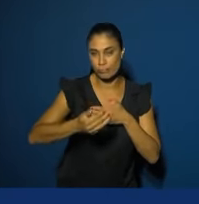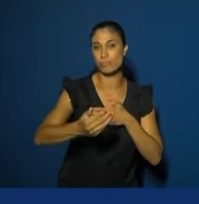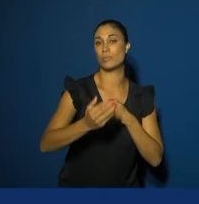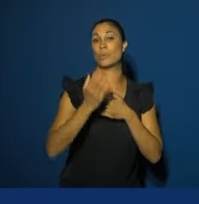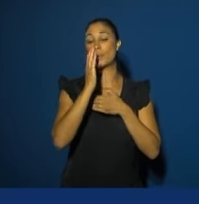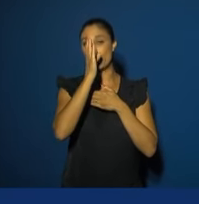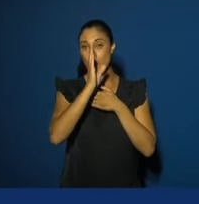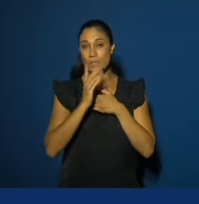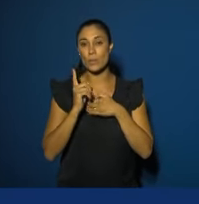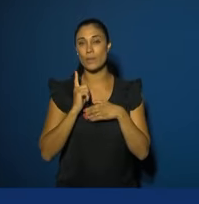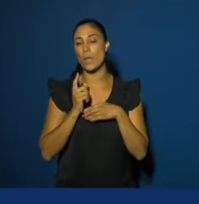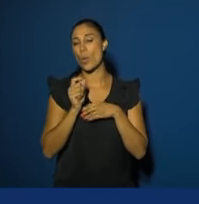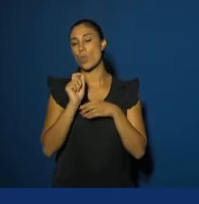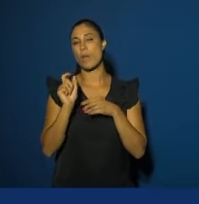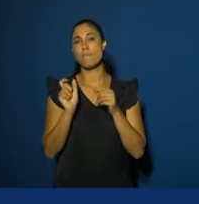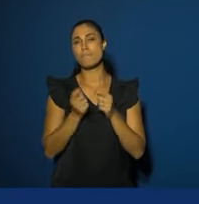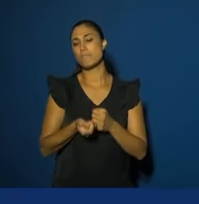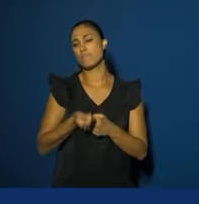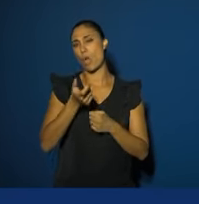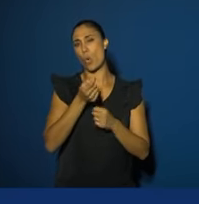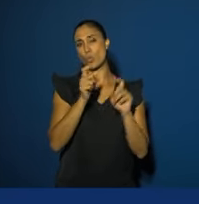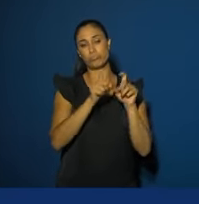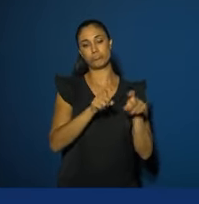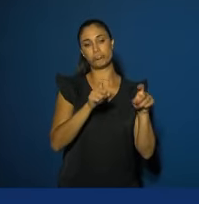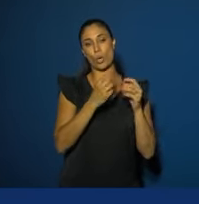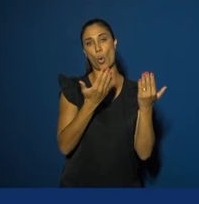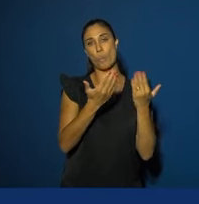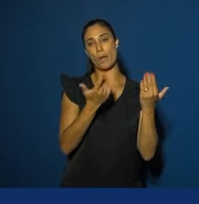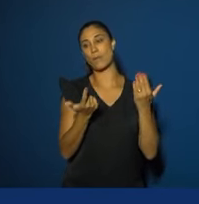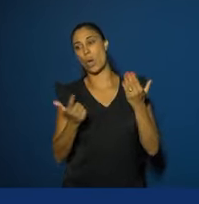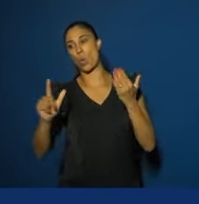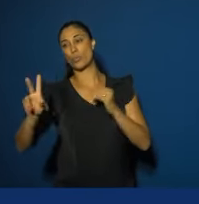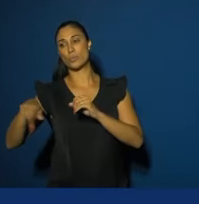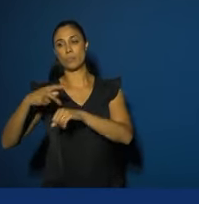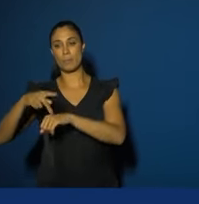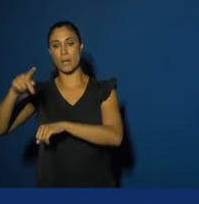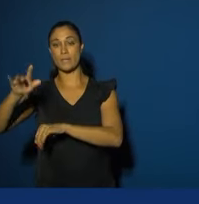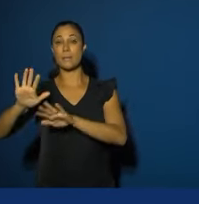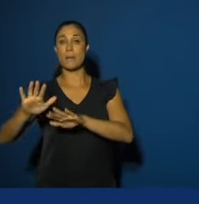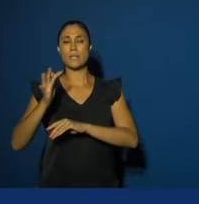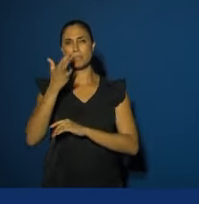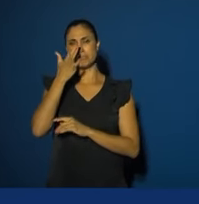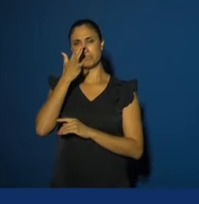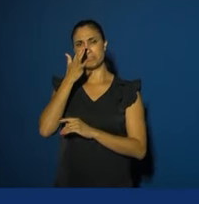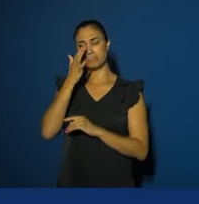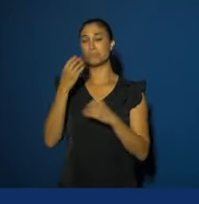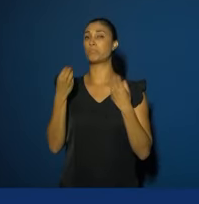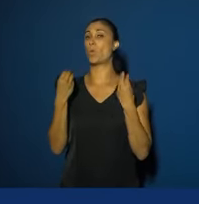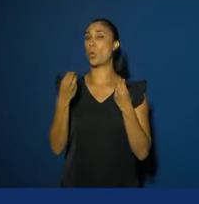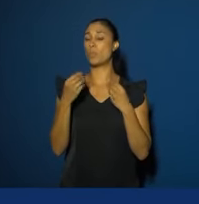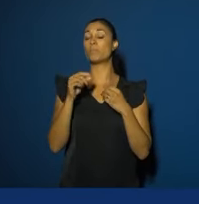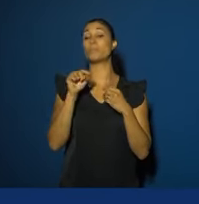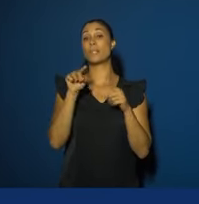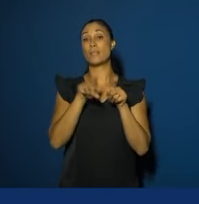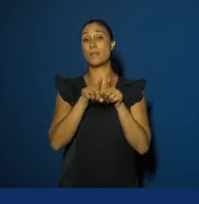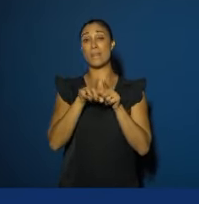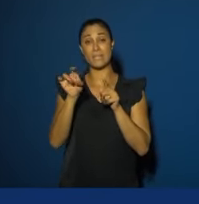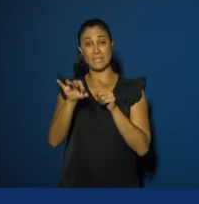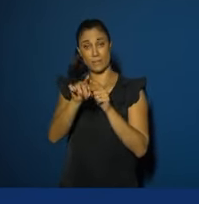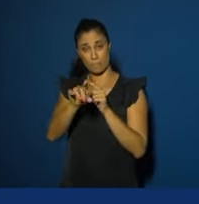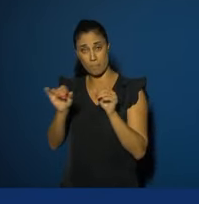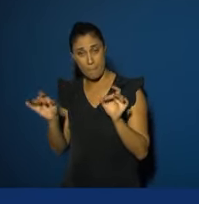ainda tem muito pouco digitalização perto dos outros país mas é muito impressionante e quem tava